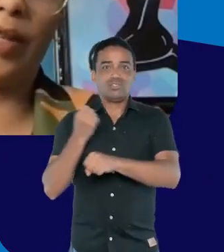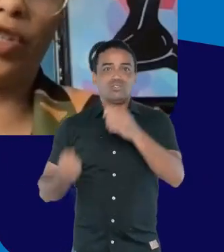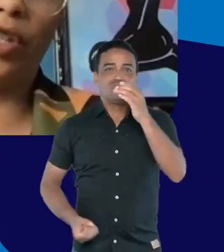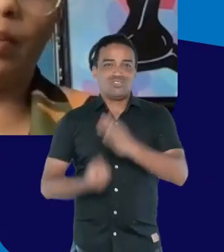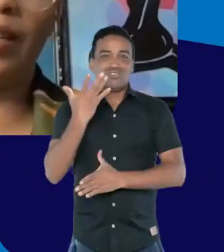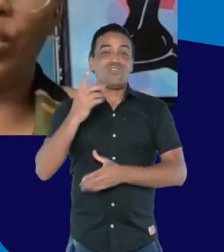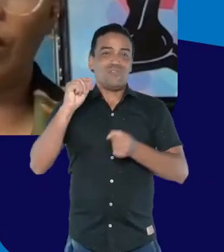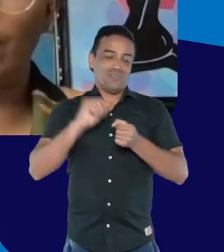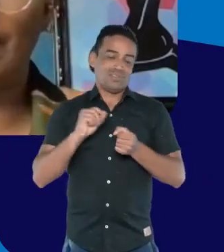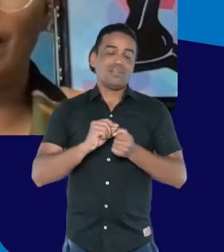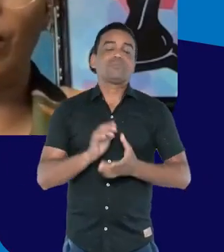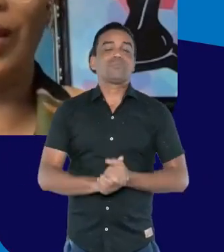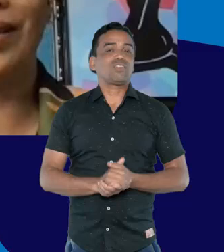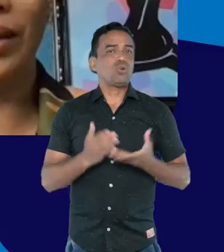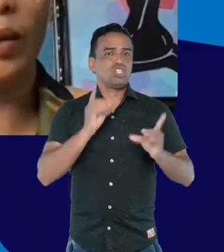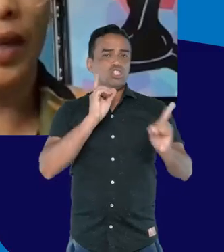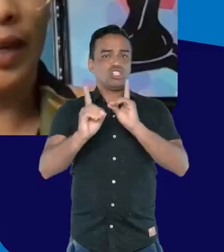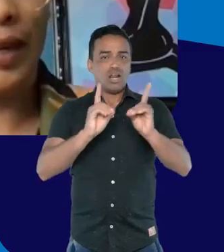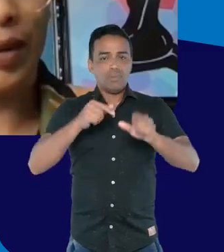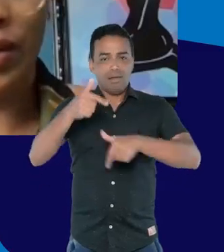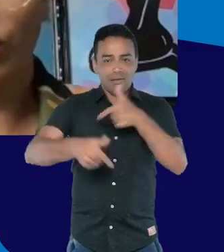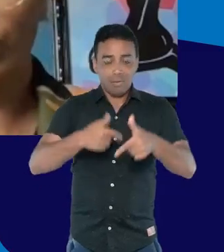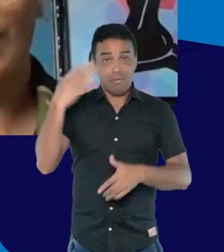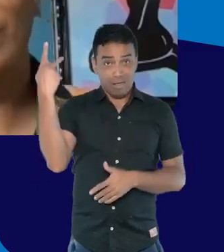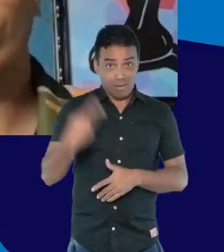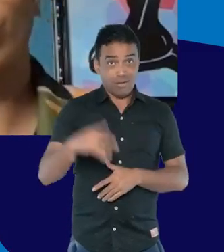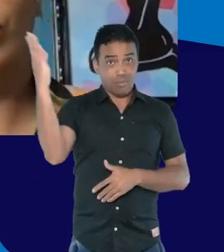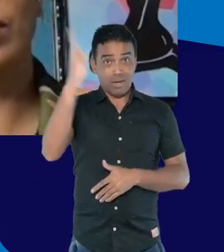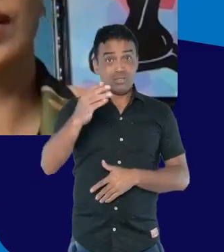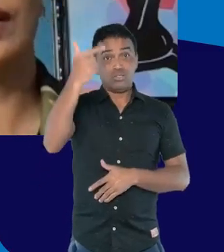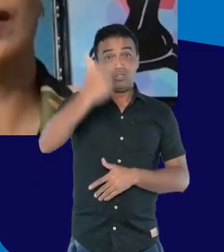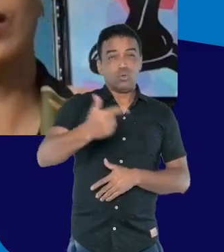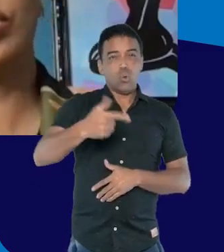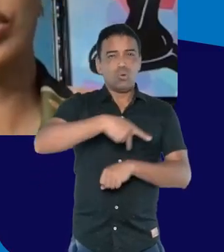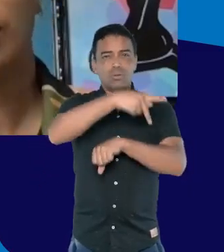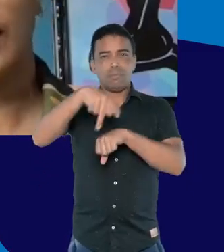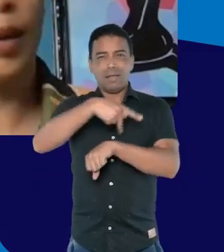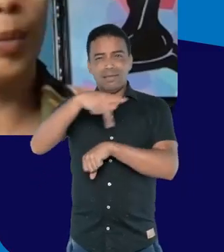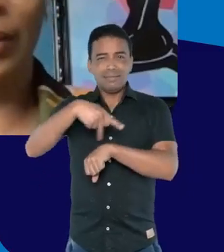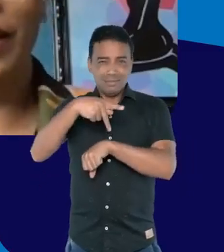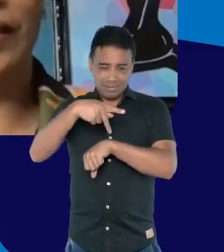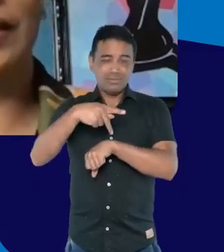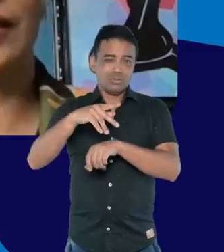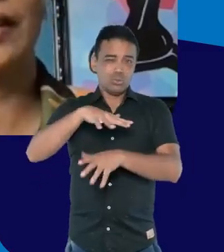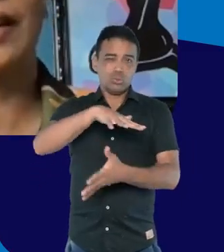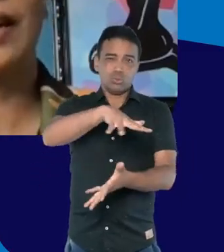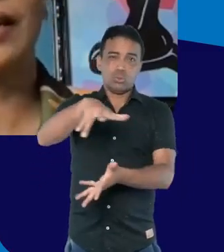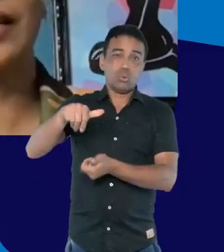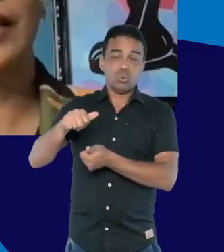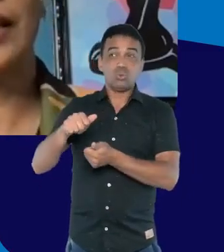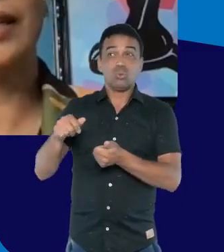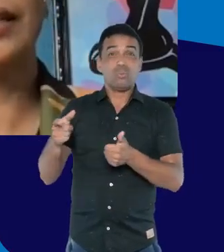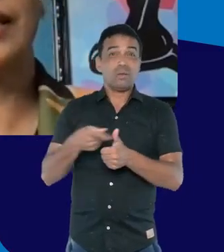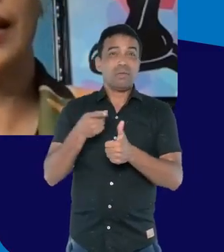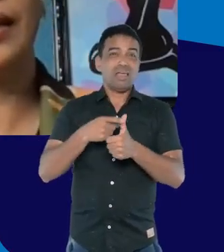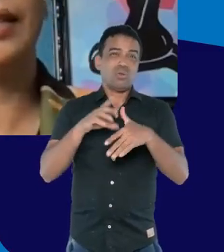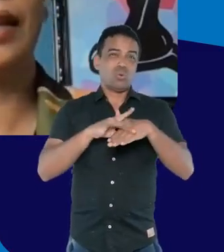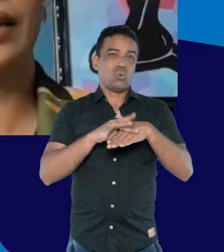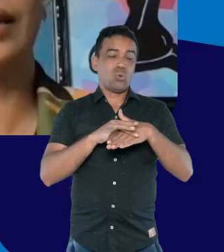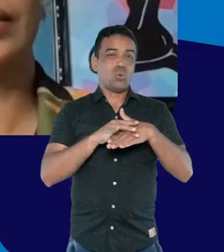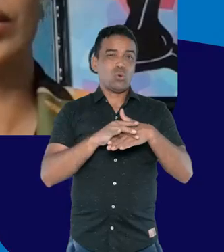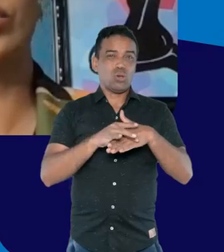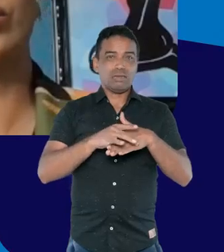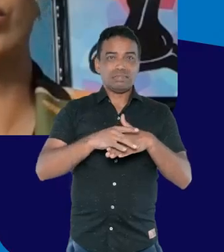para as dinâmicas de trabalho, né? O Brasil é o segundo país do mundo em burnout, primeiro em ansiedade, e a gente está